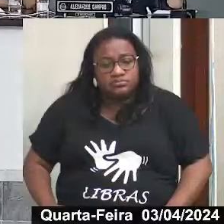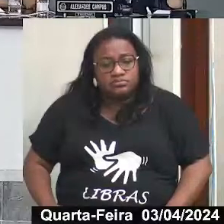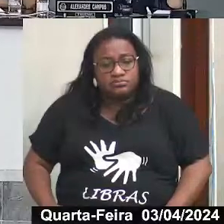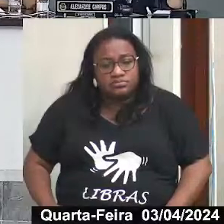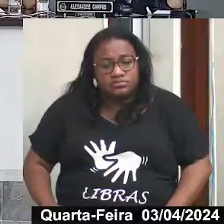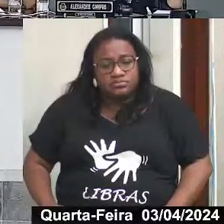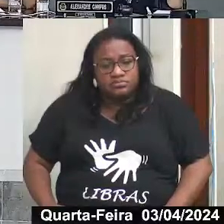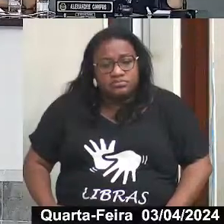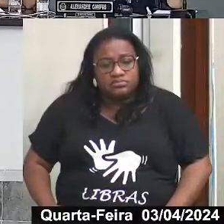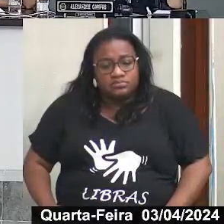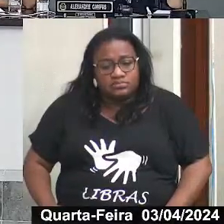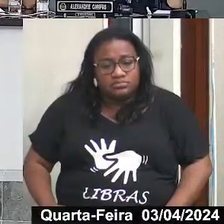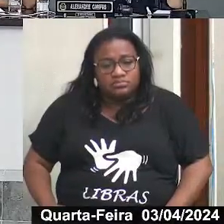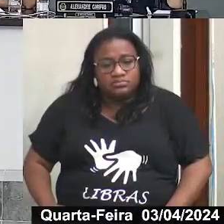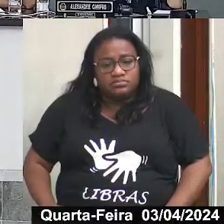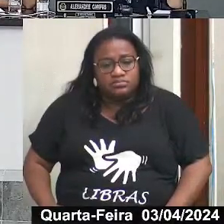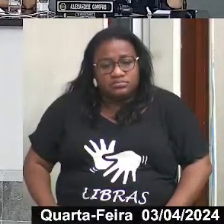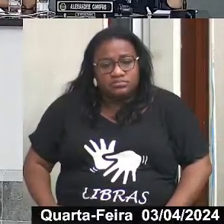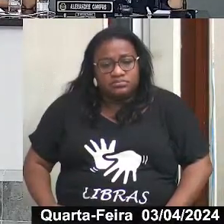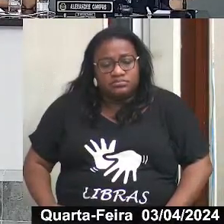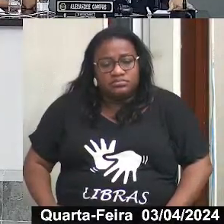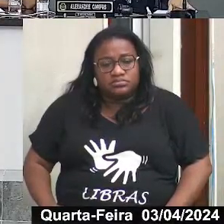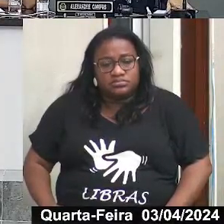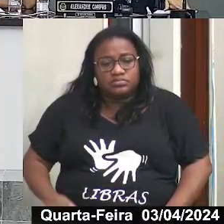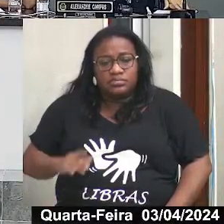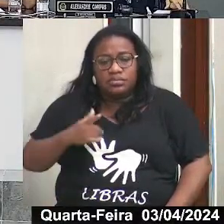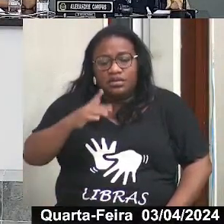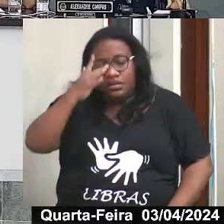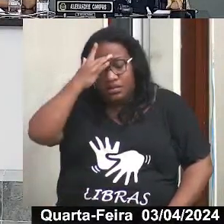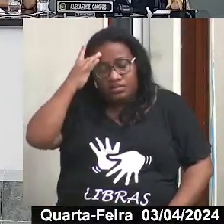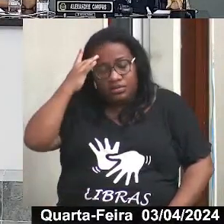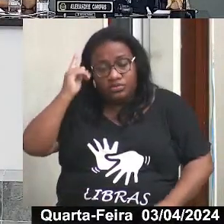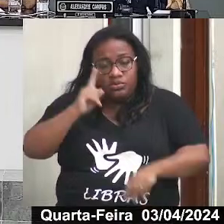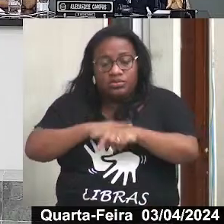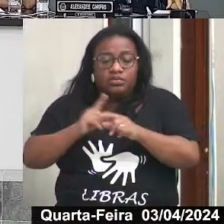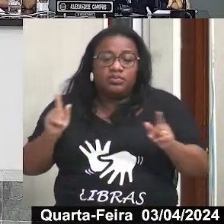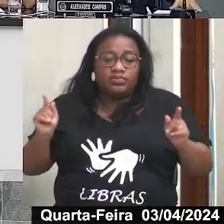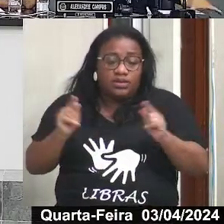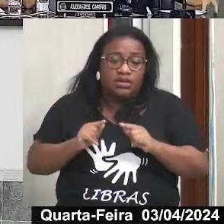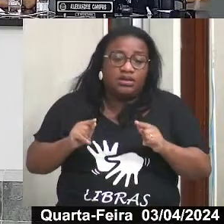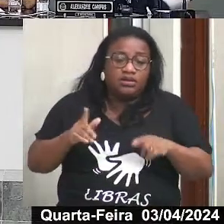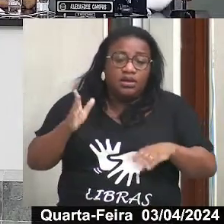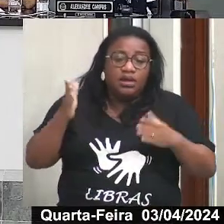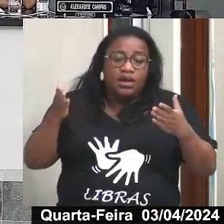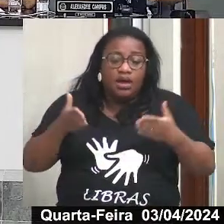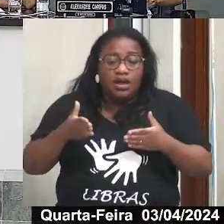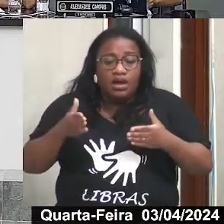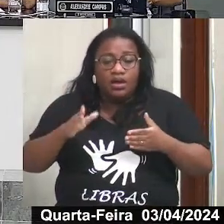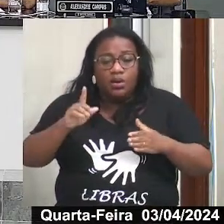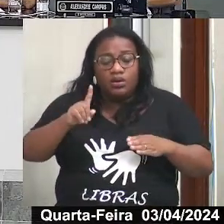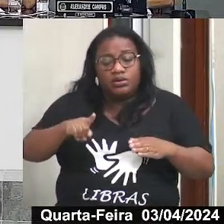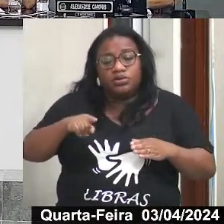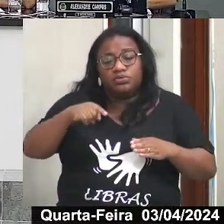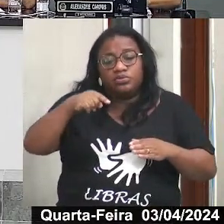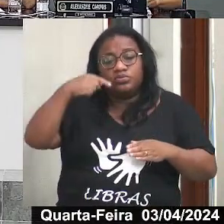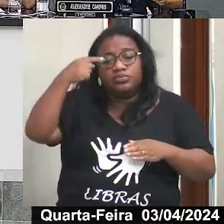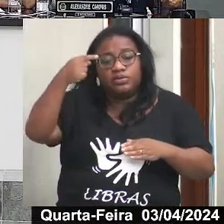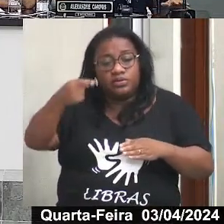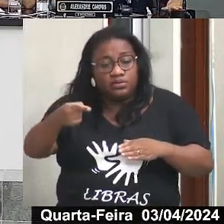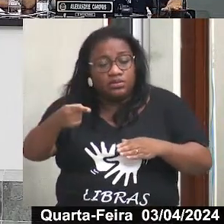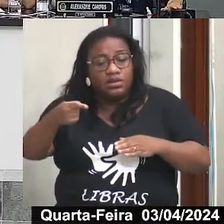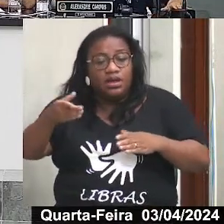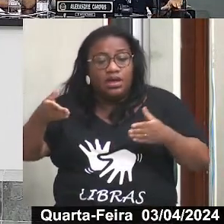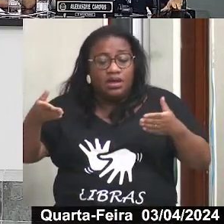Senhor presidente, não tem mais nenhum vereador inscrito no pequeno expediente. Não havendo mais vereadores inscritos no pequeno